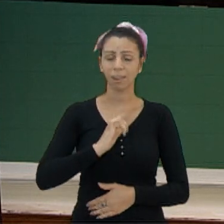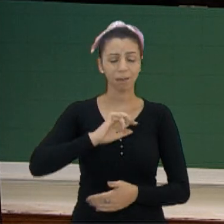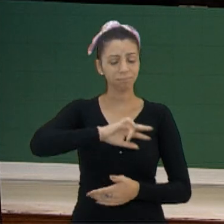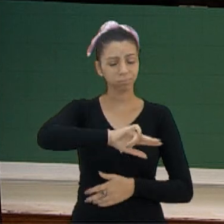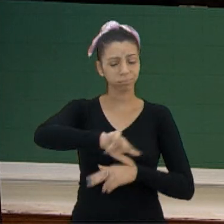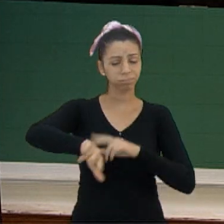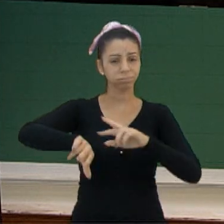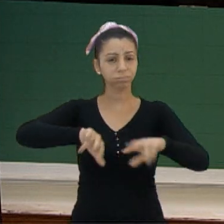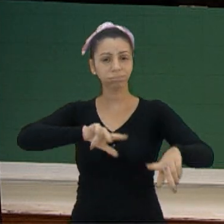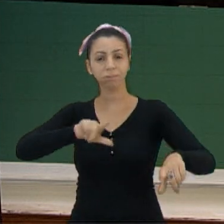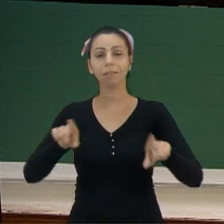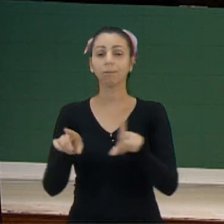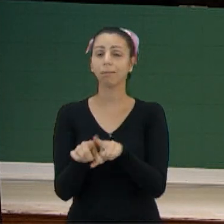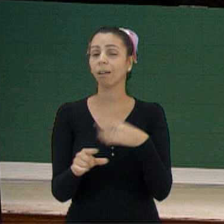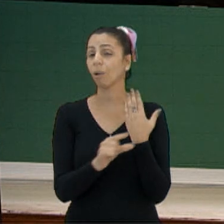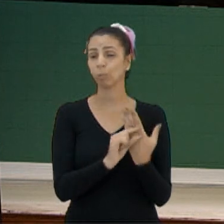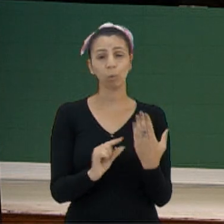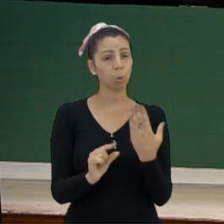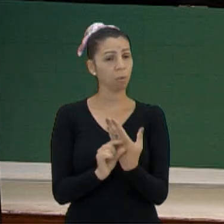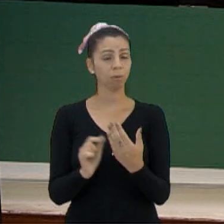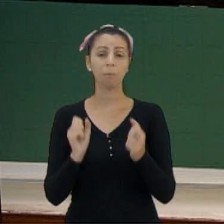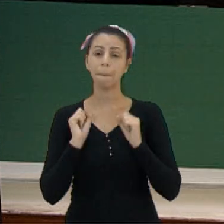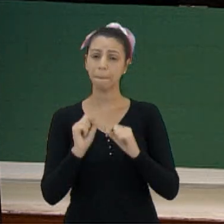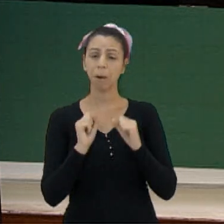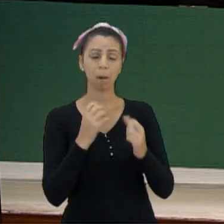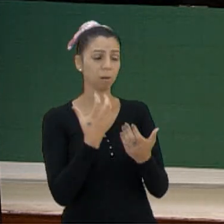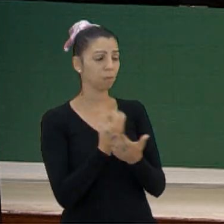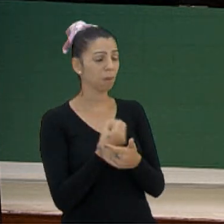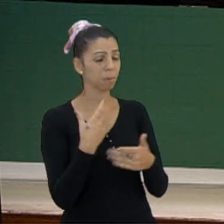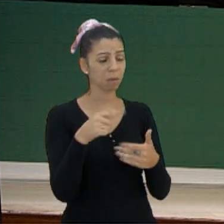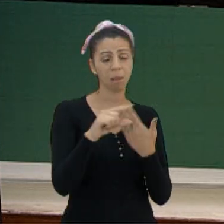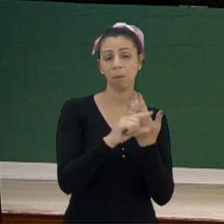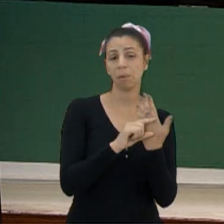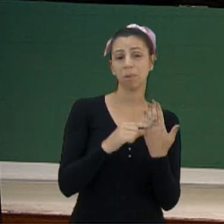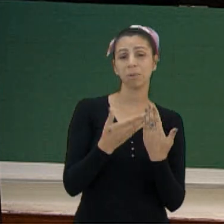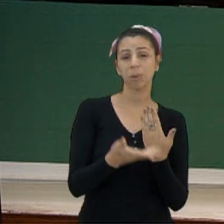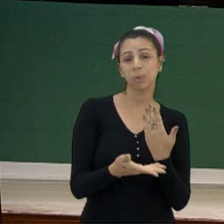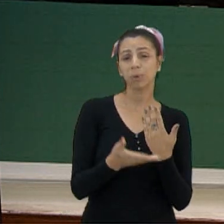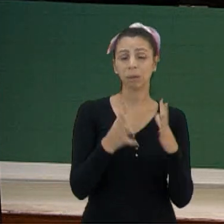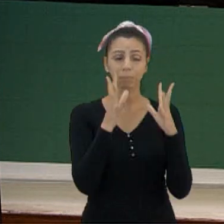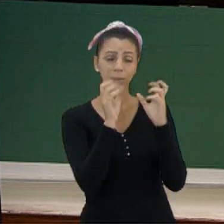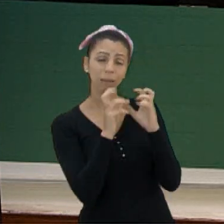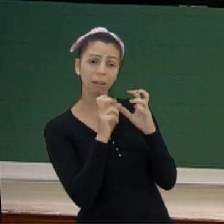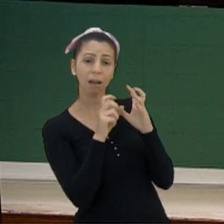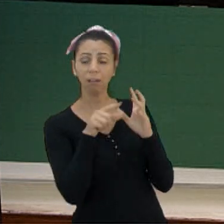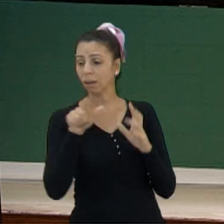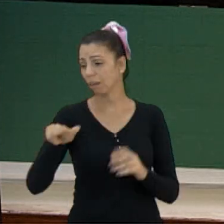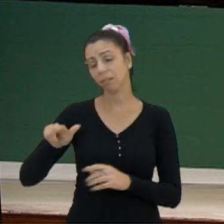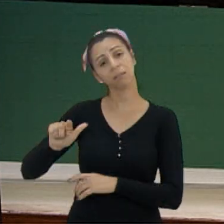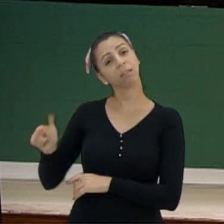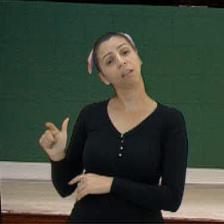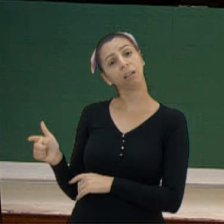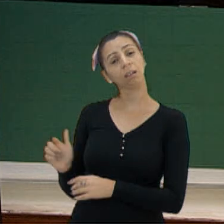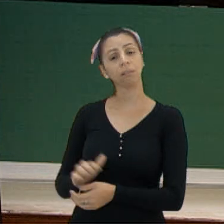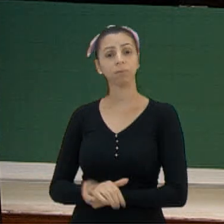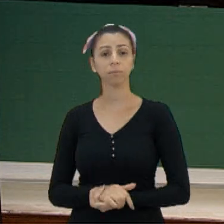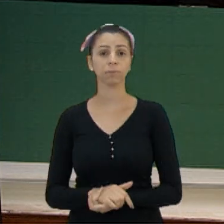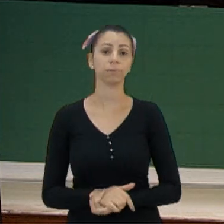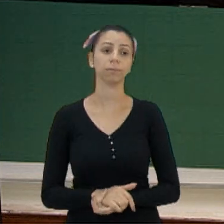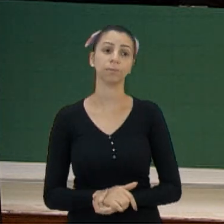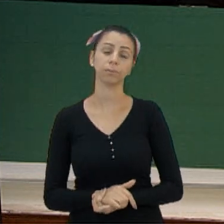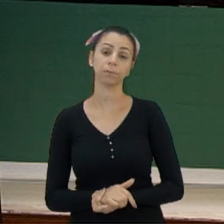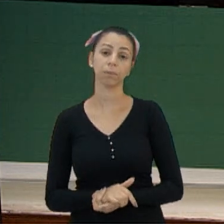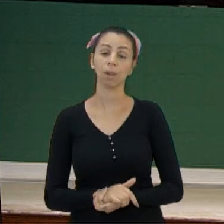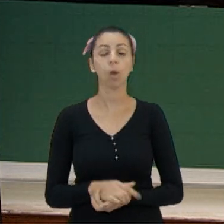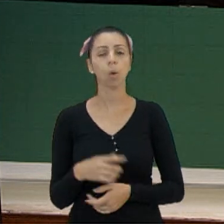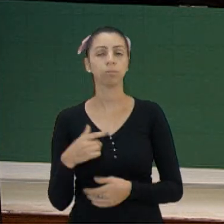artistas, pode colocar aí também. Vai falar, putz, mas esse cara aí brigava, esse aqui não, e aí vai, né? Então